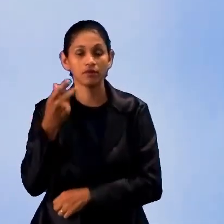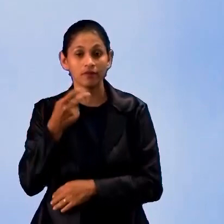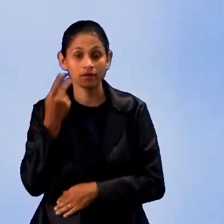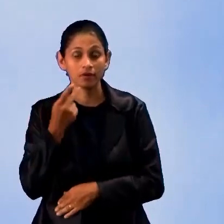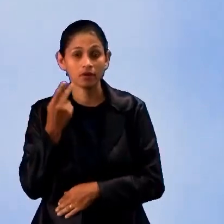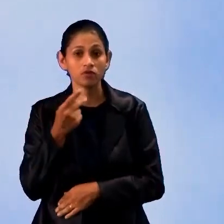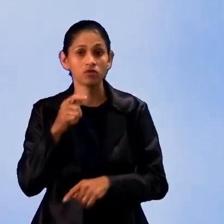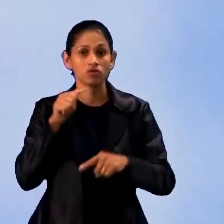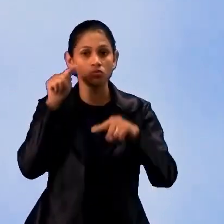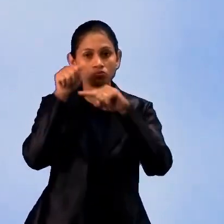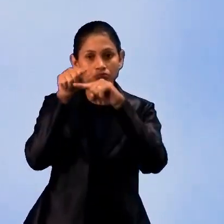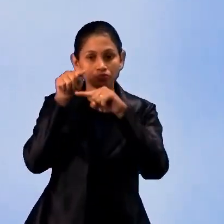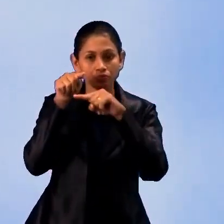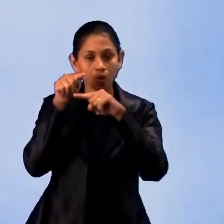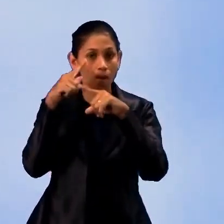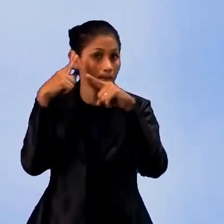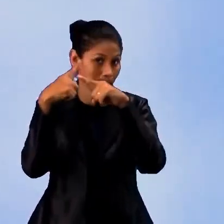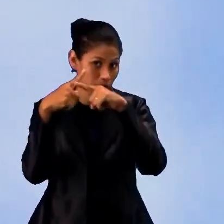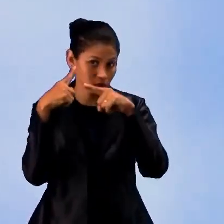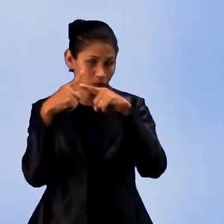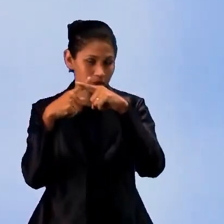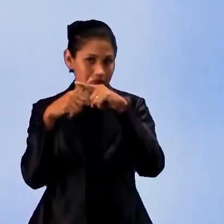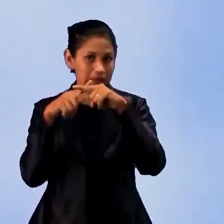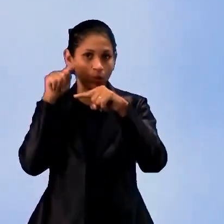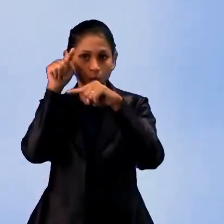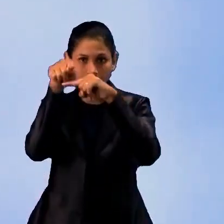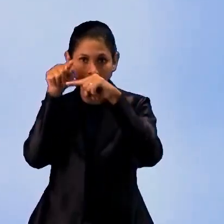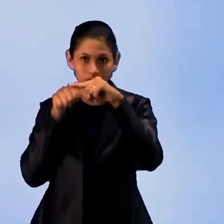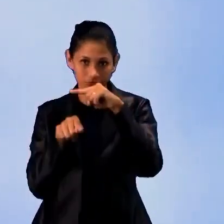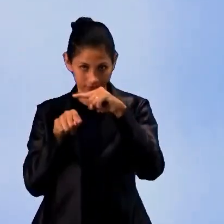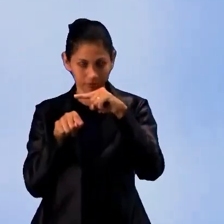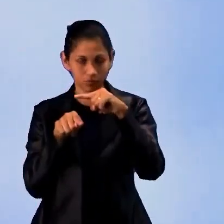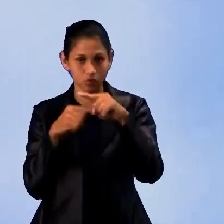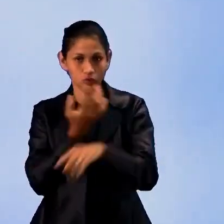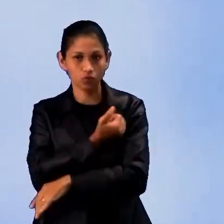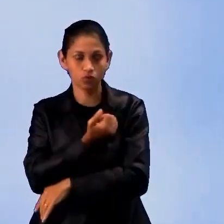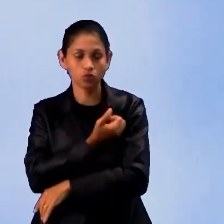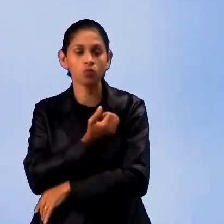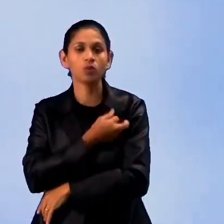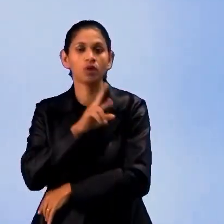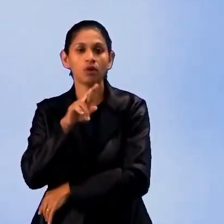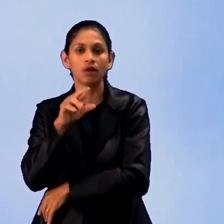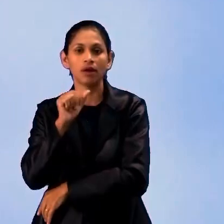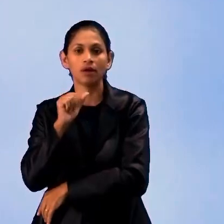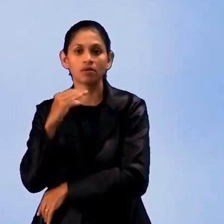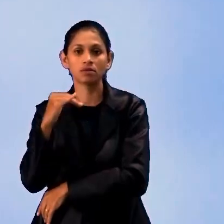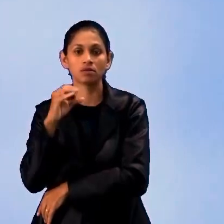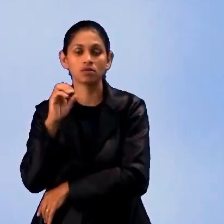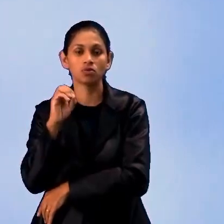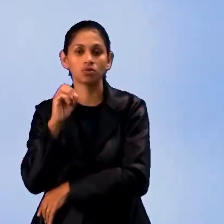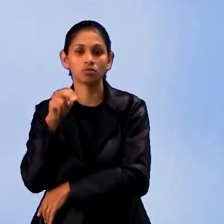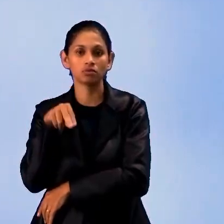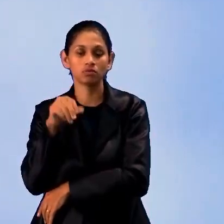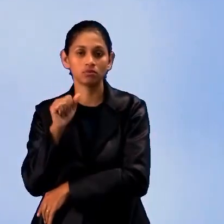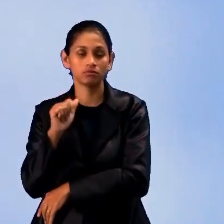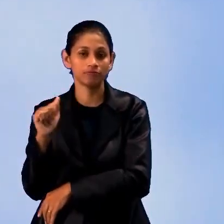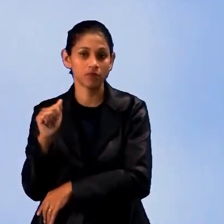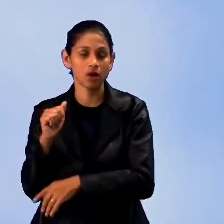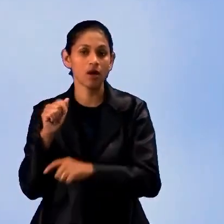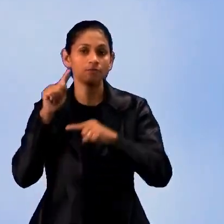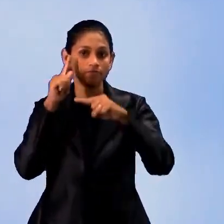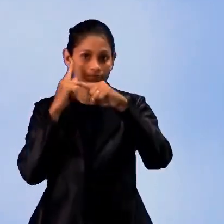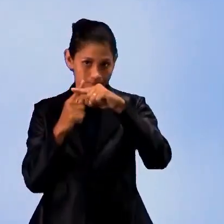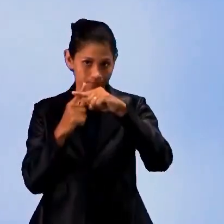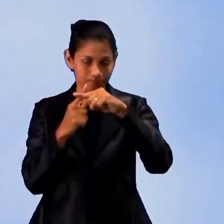sobre multiplicação e divisão de números racionais positivos e na forma fracionária, que a gente vai estar